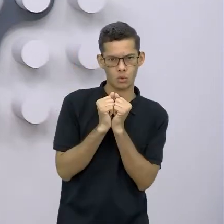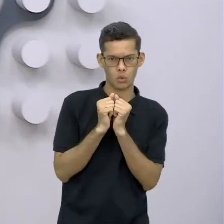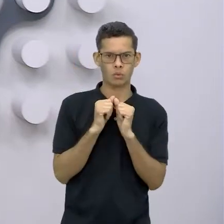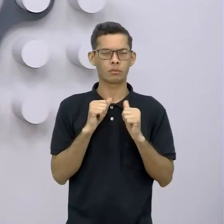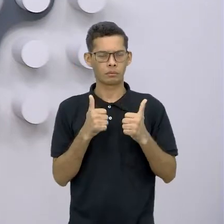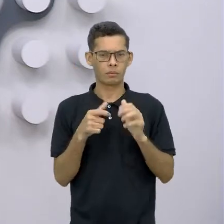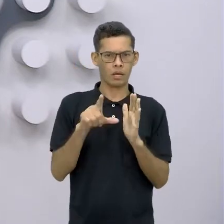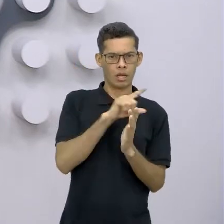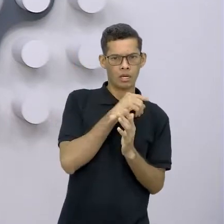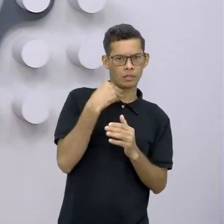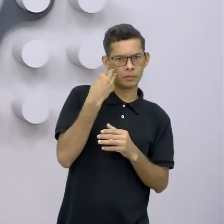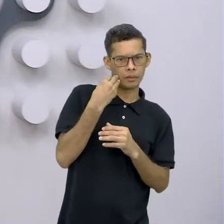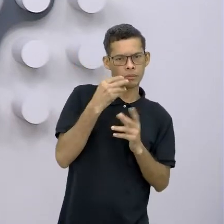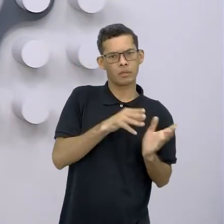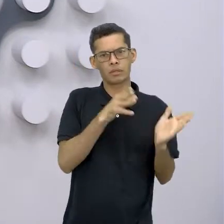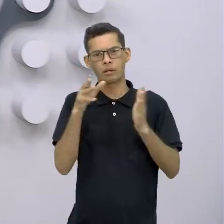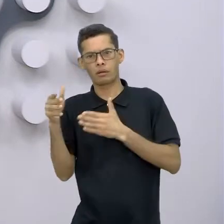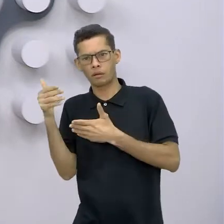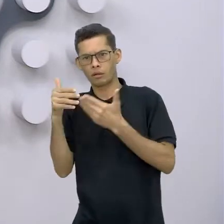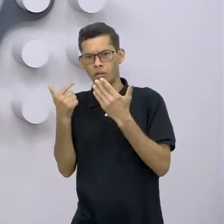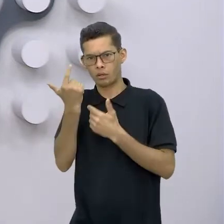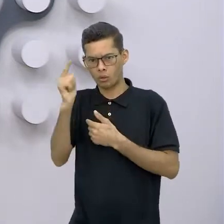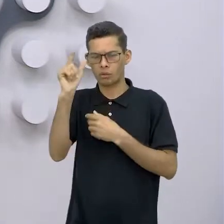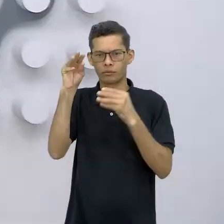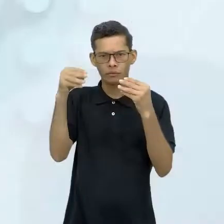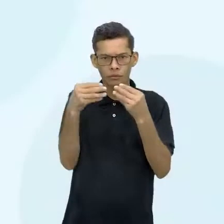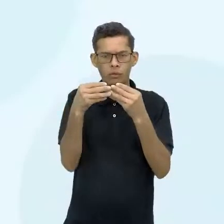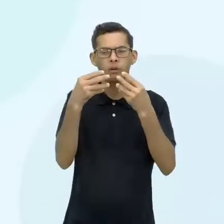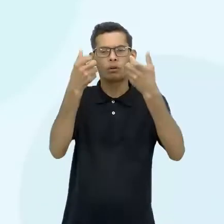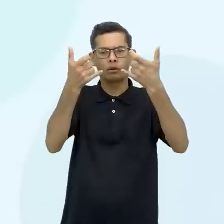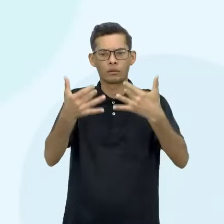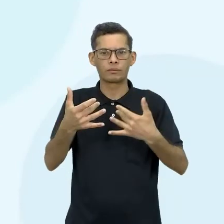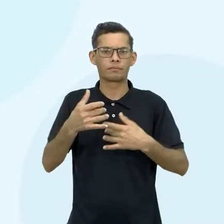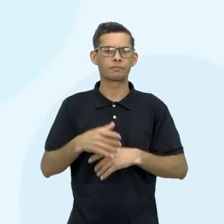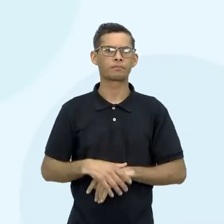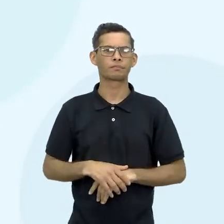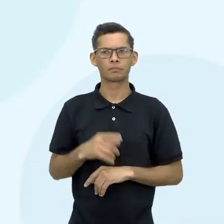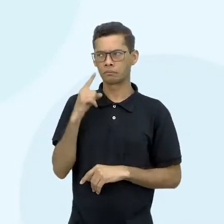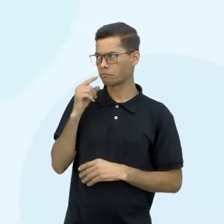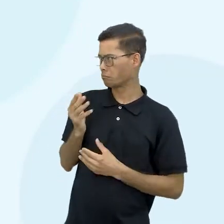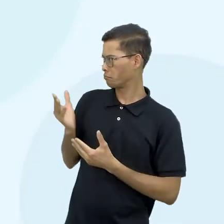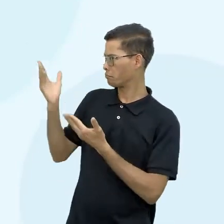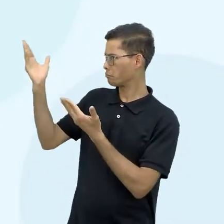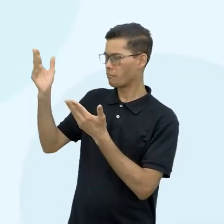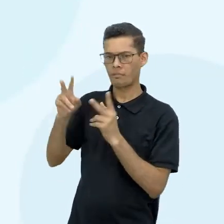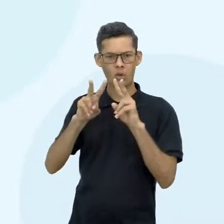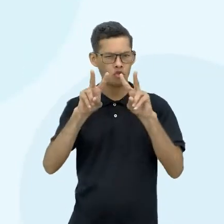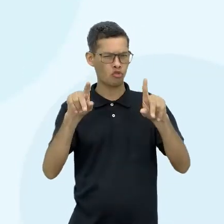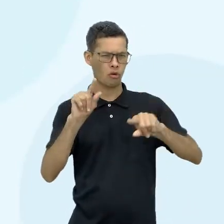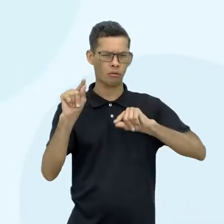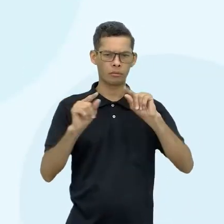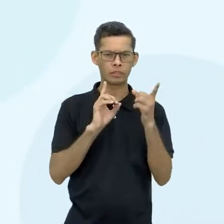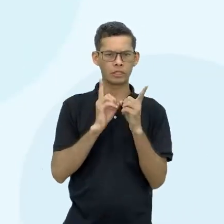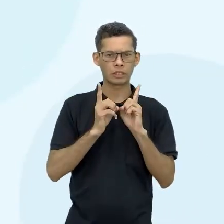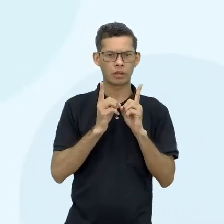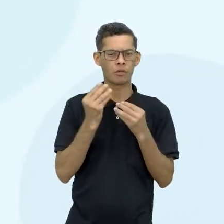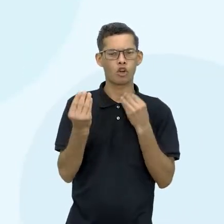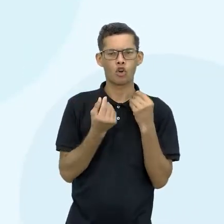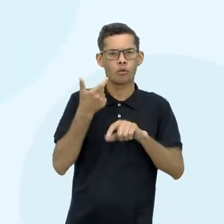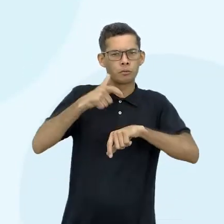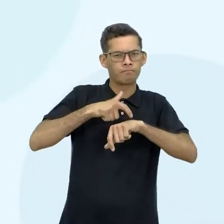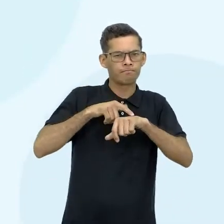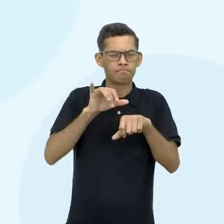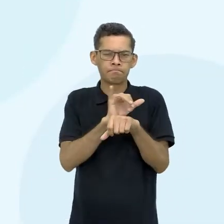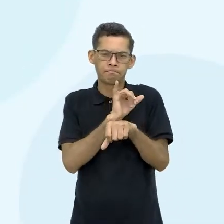do experimento e esse próximo que eu vou passar agora. Dinâmicas. Em circunstâncias específicas, contudo,